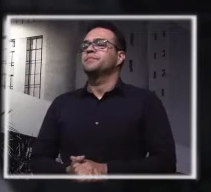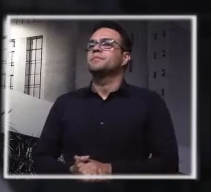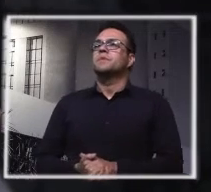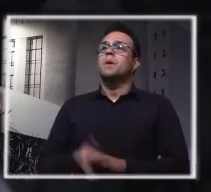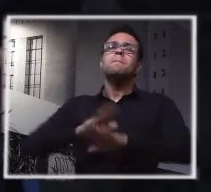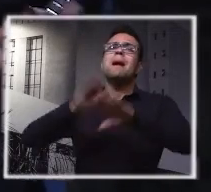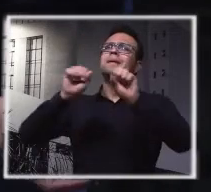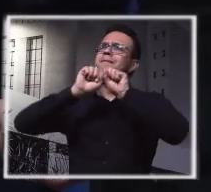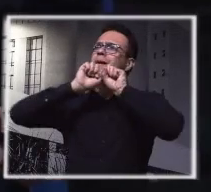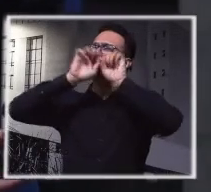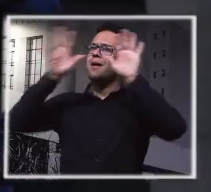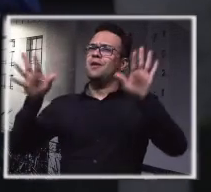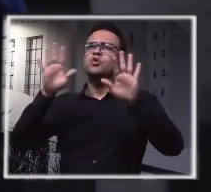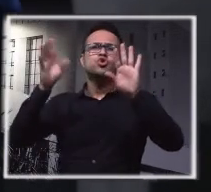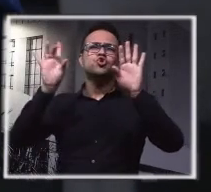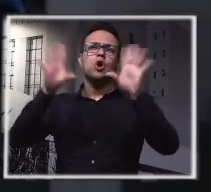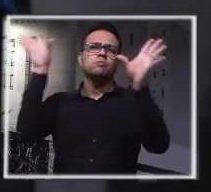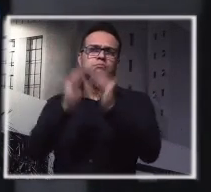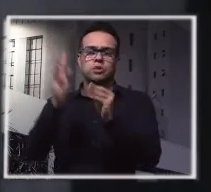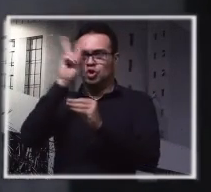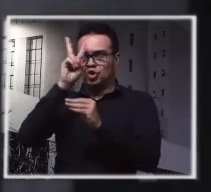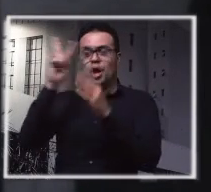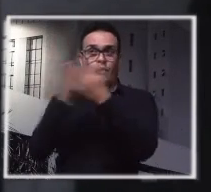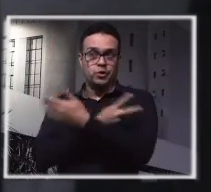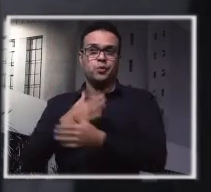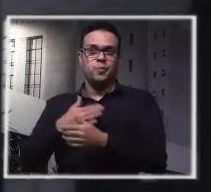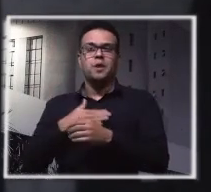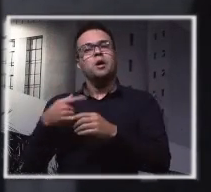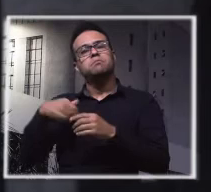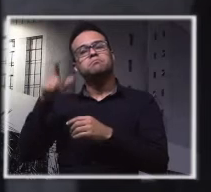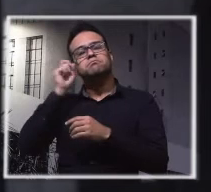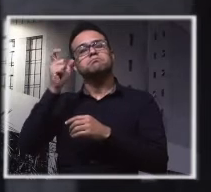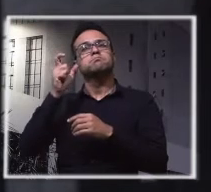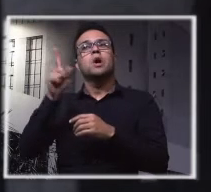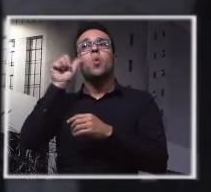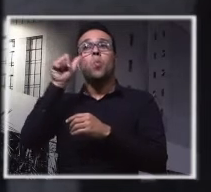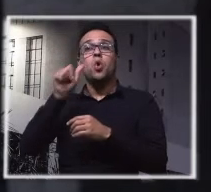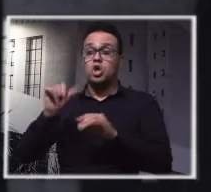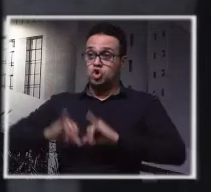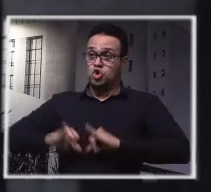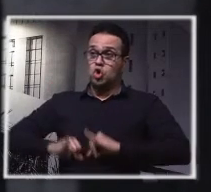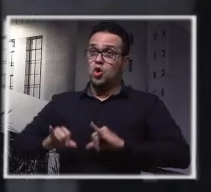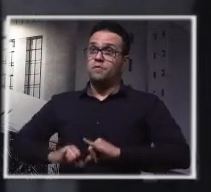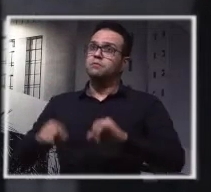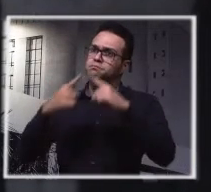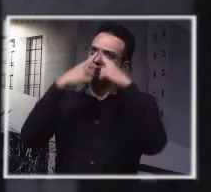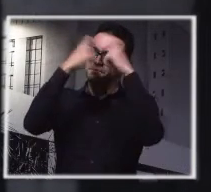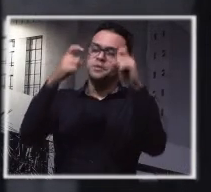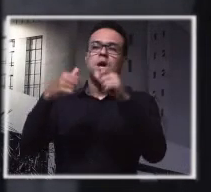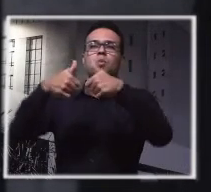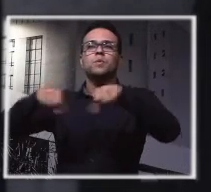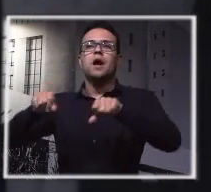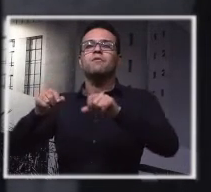isso, eu gostaria de contar uma situação que aconteceu comigo, que eu achei bastante emblemática do quanto as mulheres sofrem violência. Eu estava